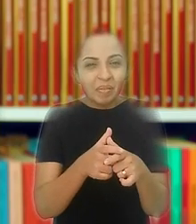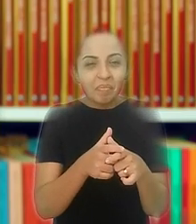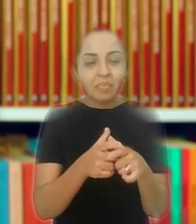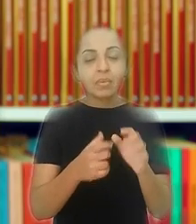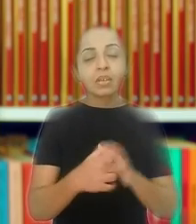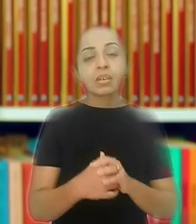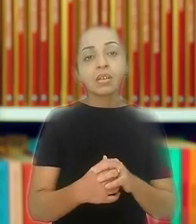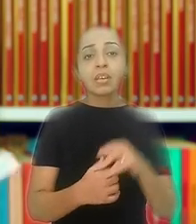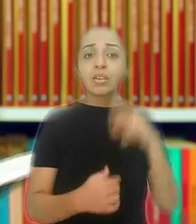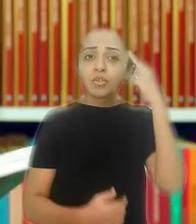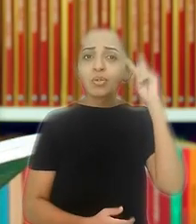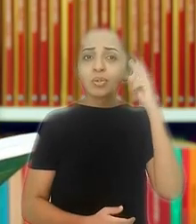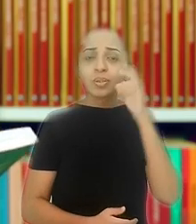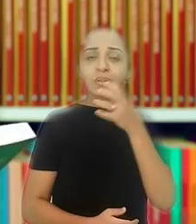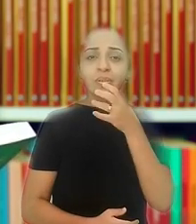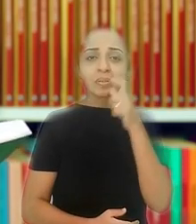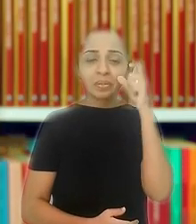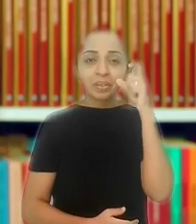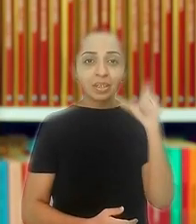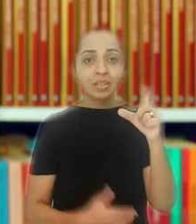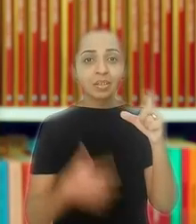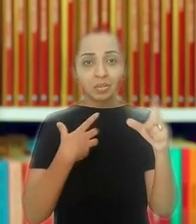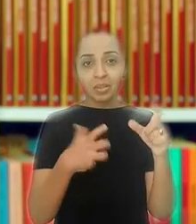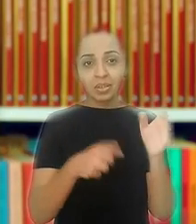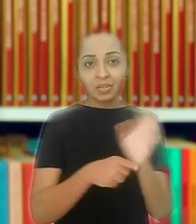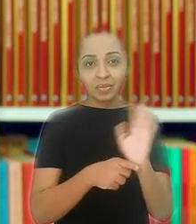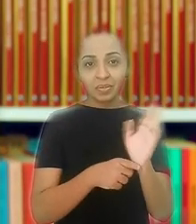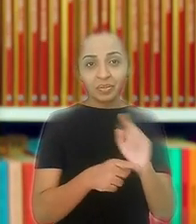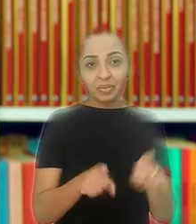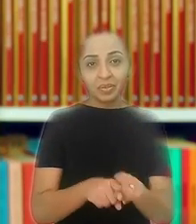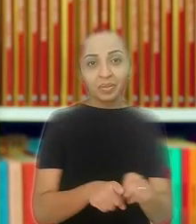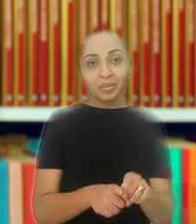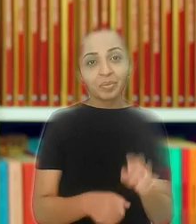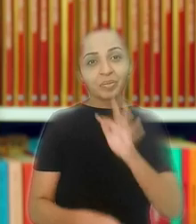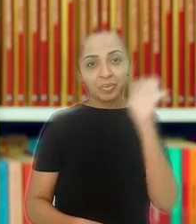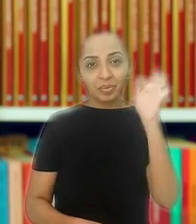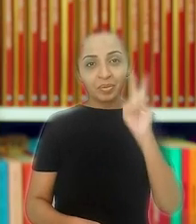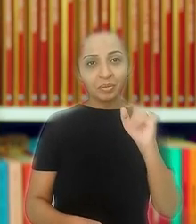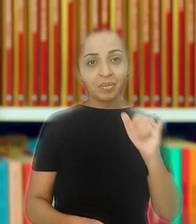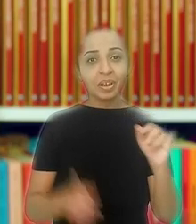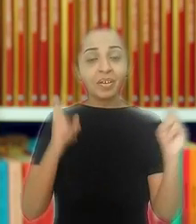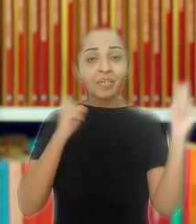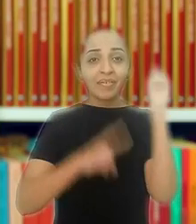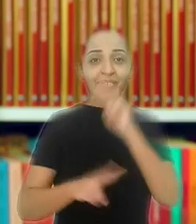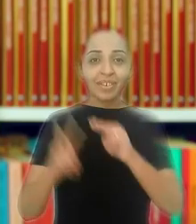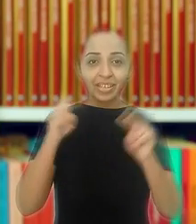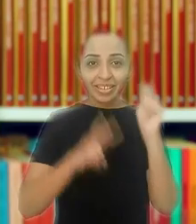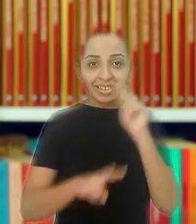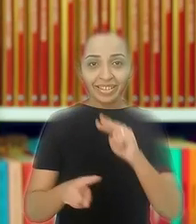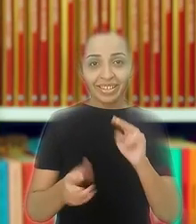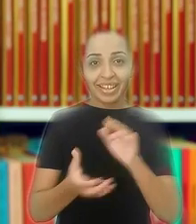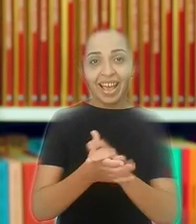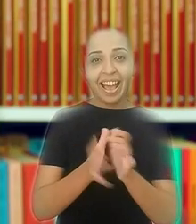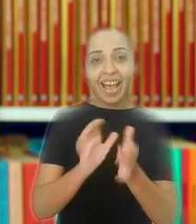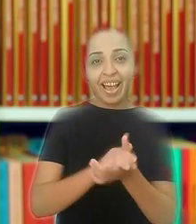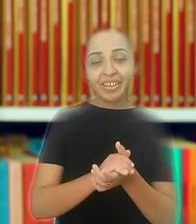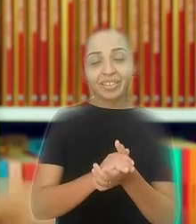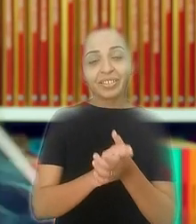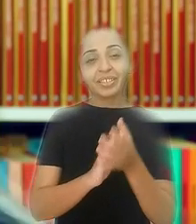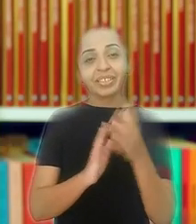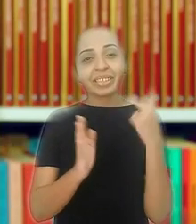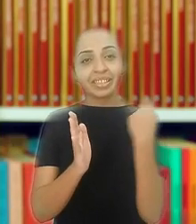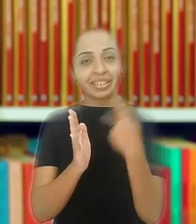uma história muito interessante eu vou fazer um vídeo sobre esse livro A gente é incrível como a visão a visão